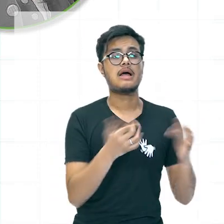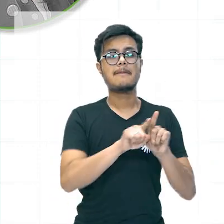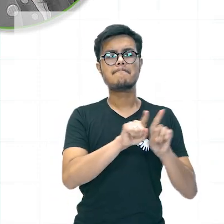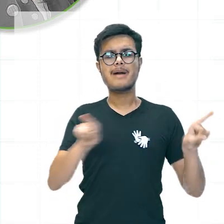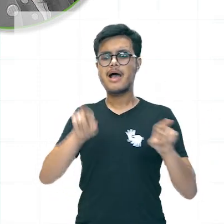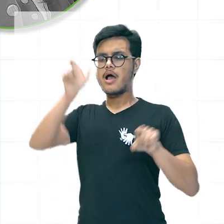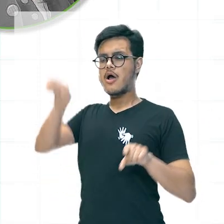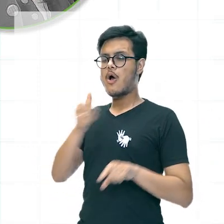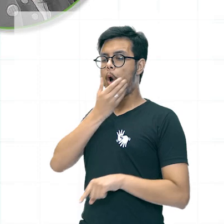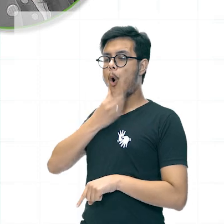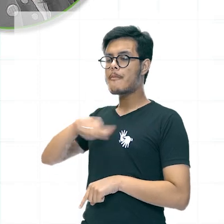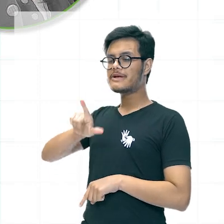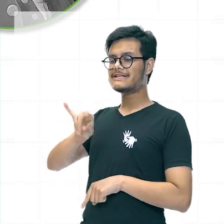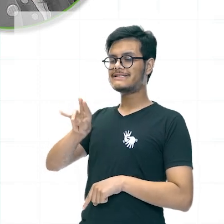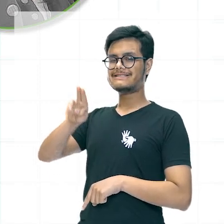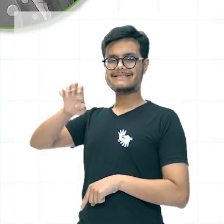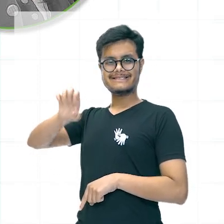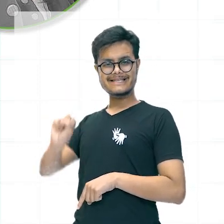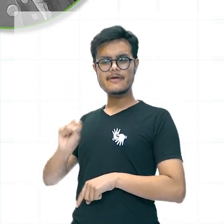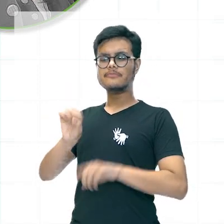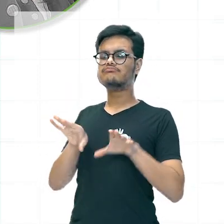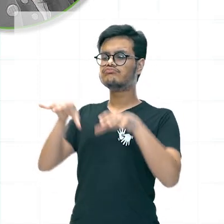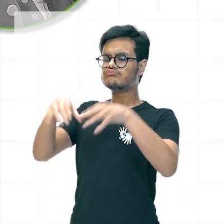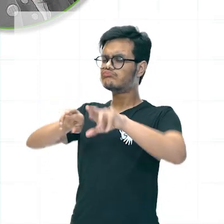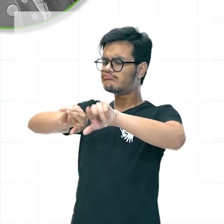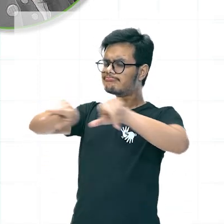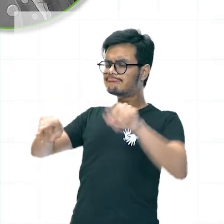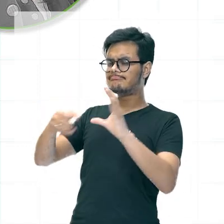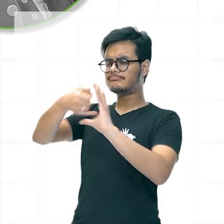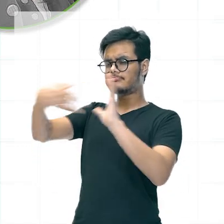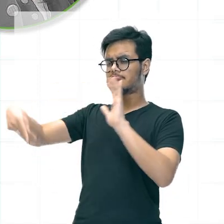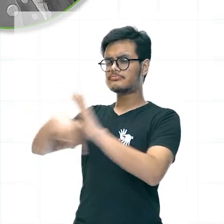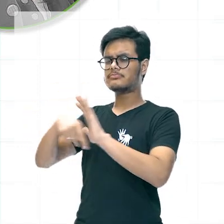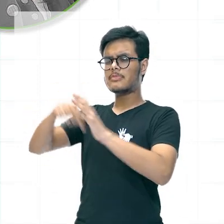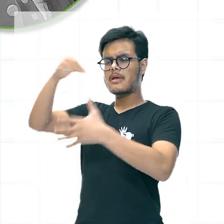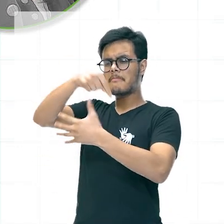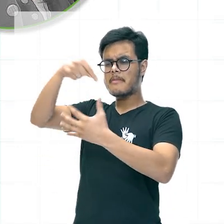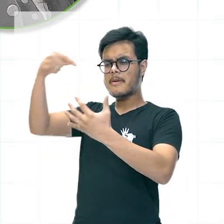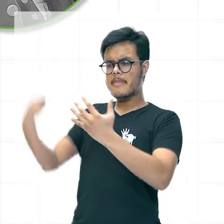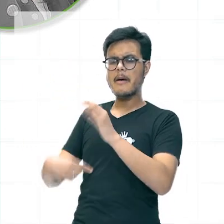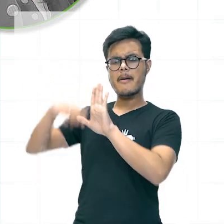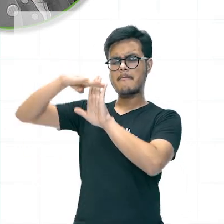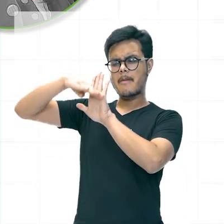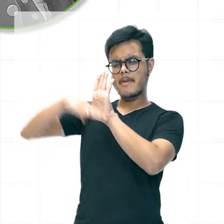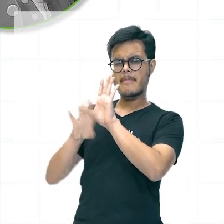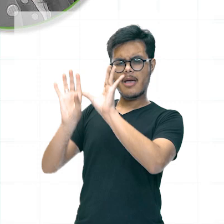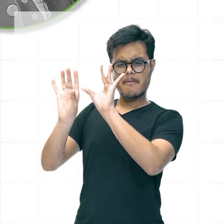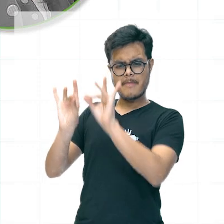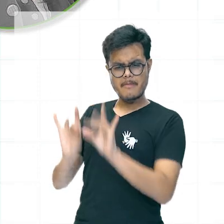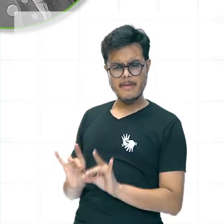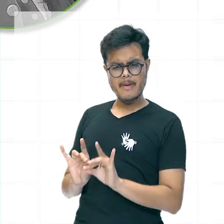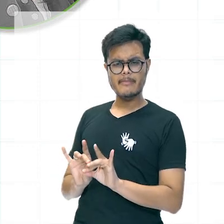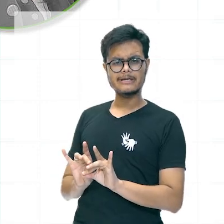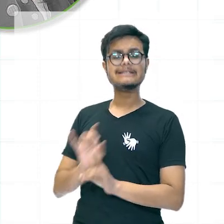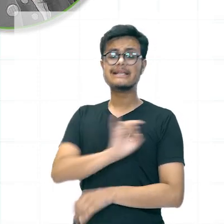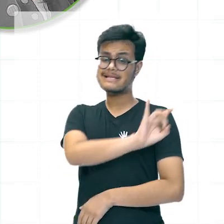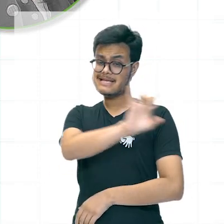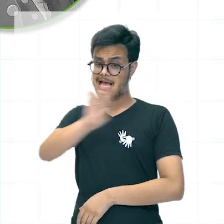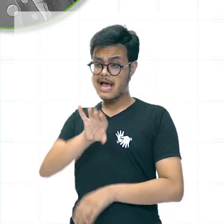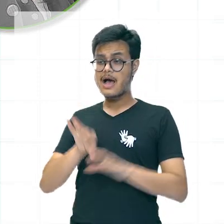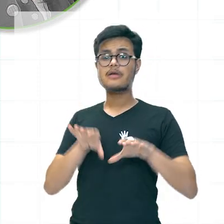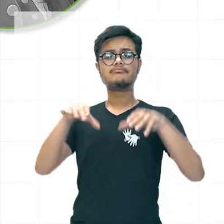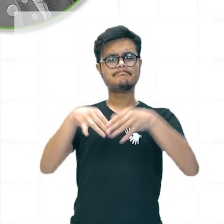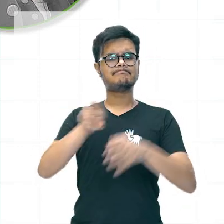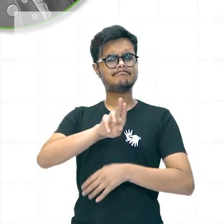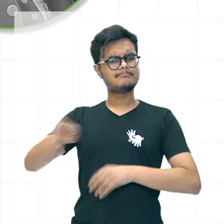dele consiste em denominar as espécies a partir de uma nomenclatura binomial, ou seja, cada espécie deve conter